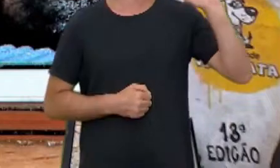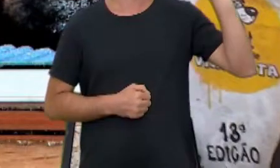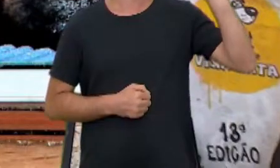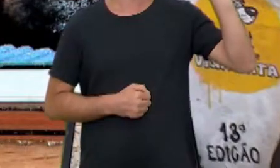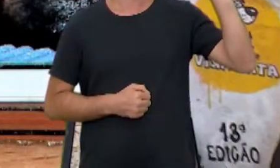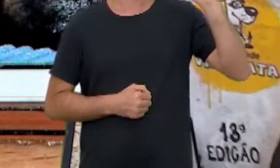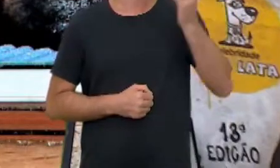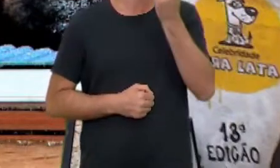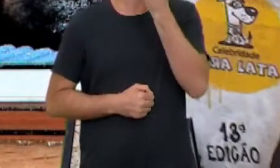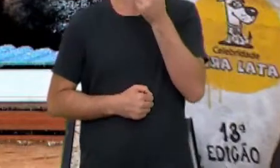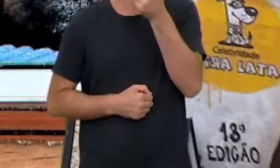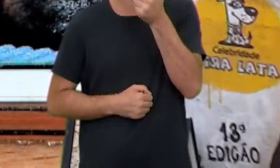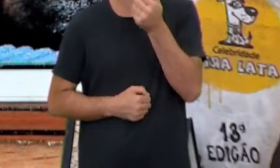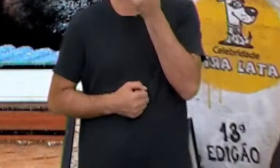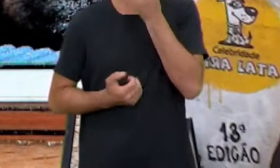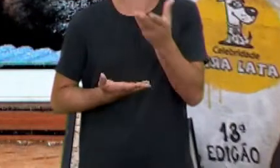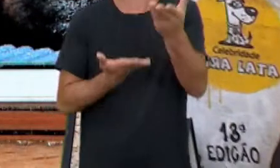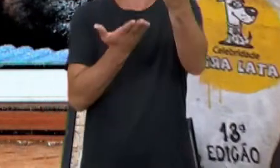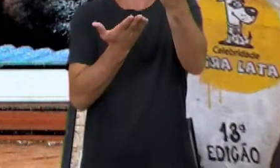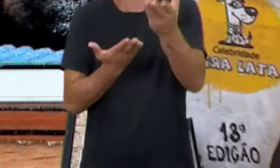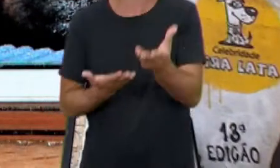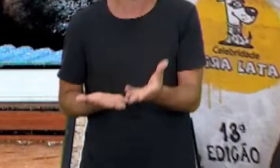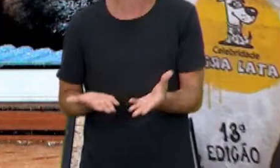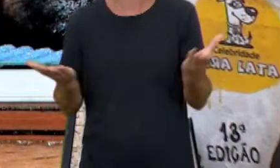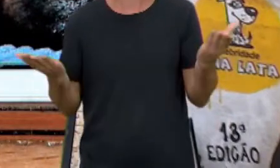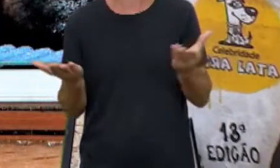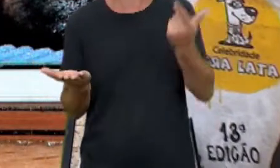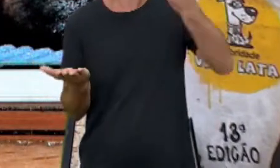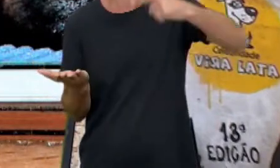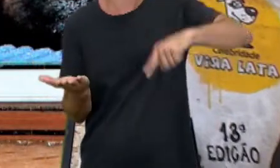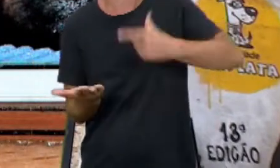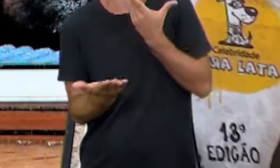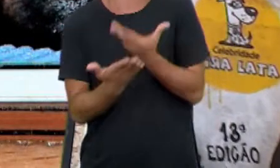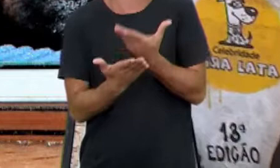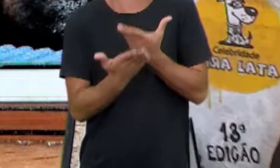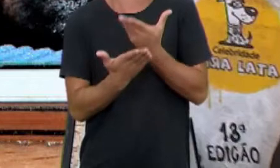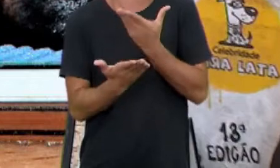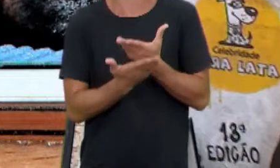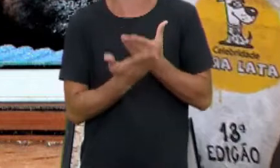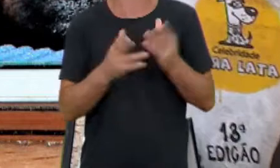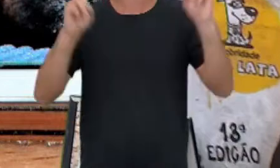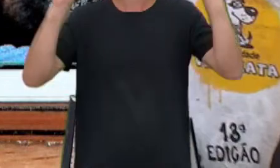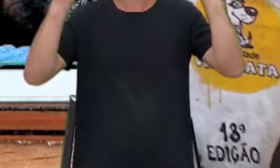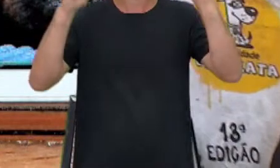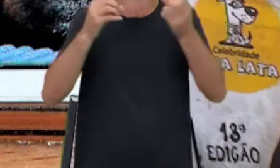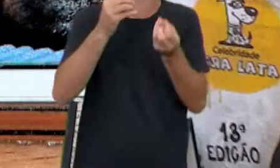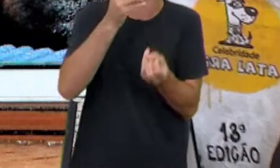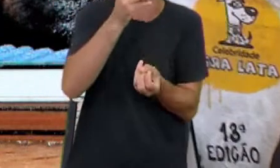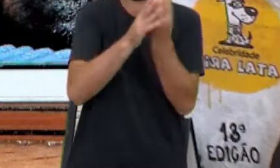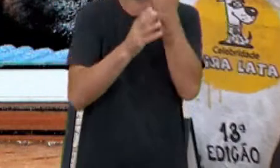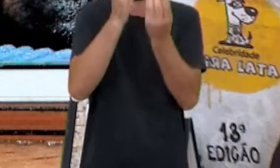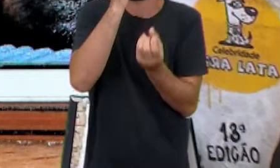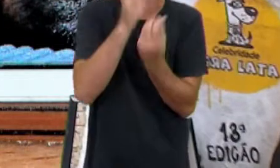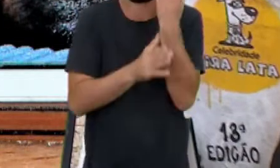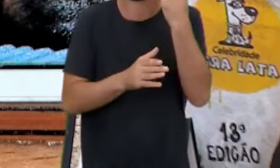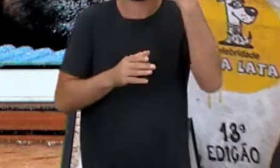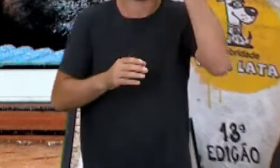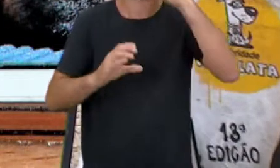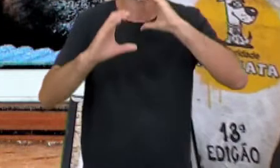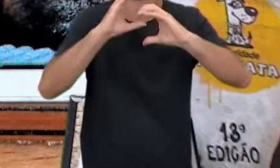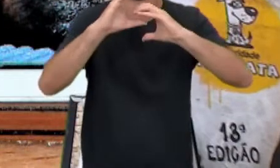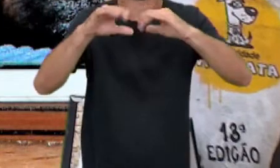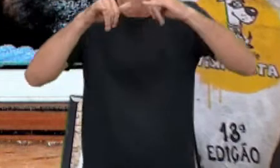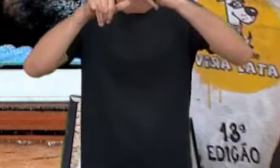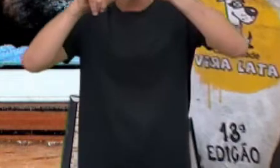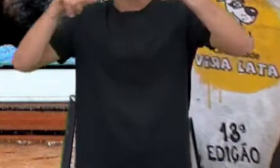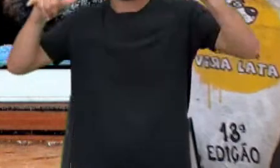Olá, turma! Sejam todos bem-vindos a mais uma aula de quê? De criação e comunicação publicitária. Eu sou o